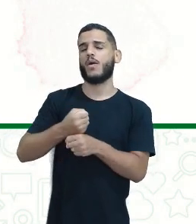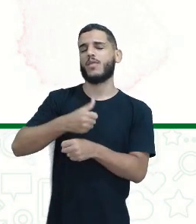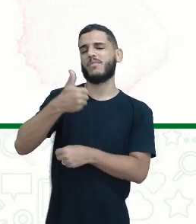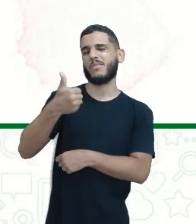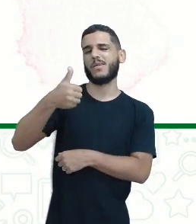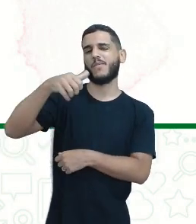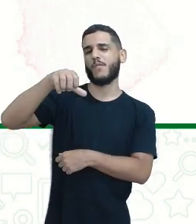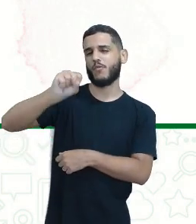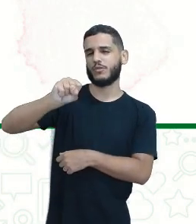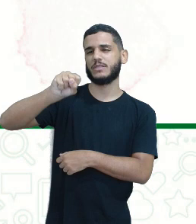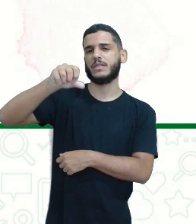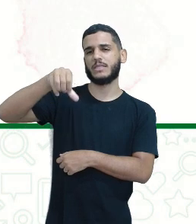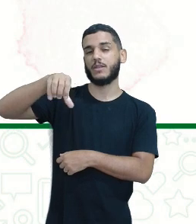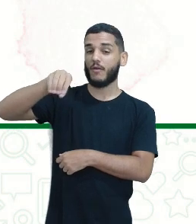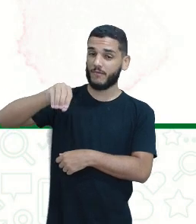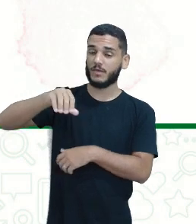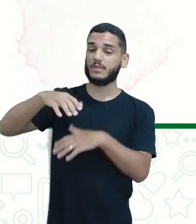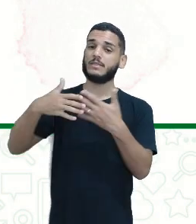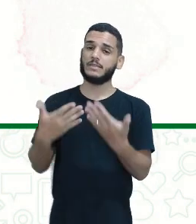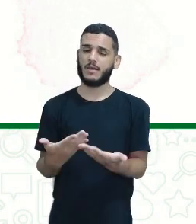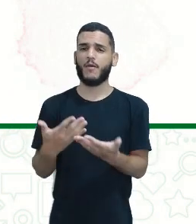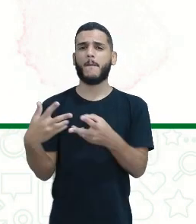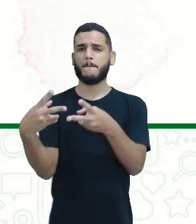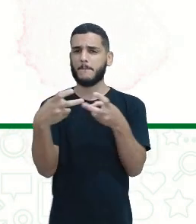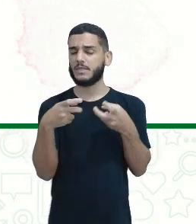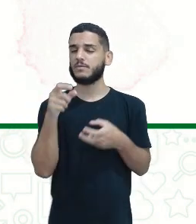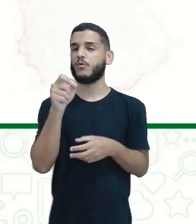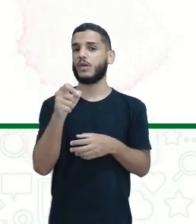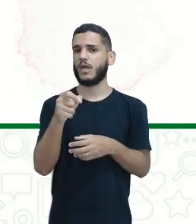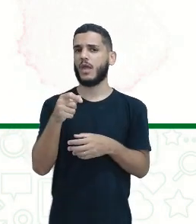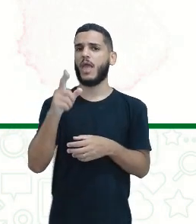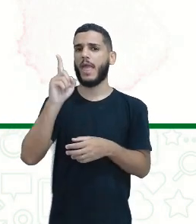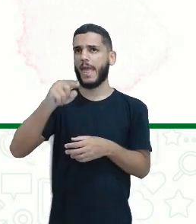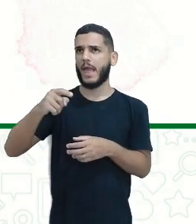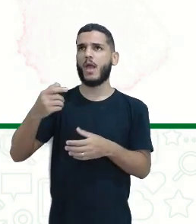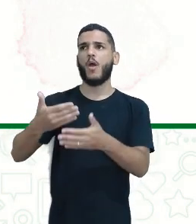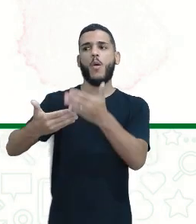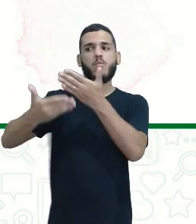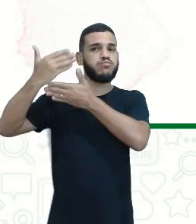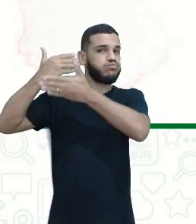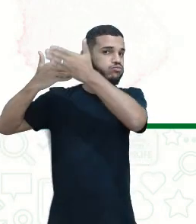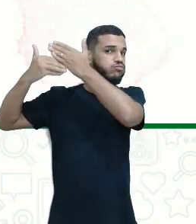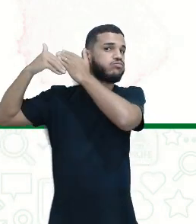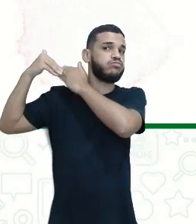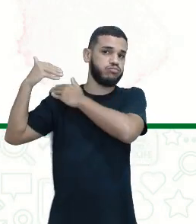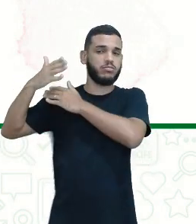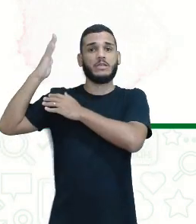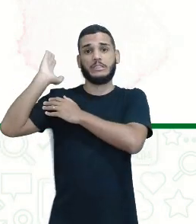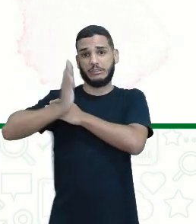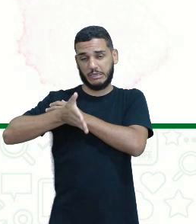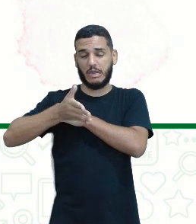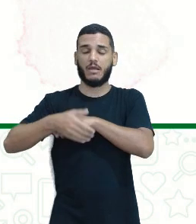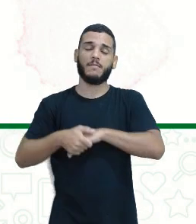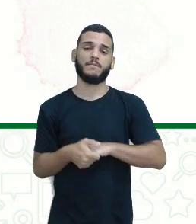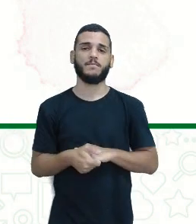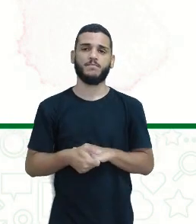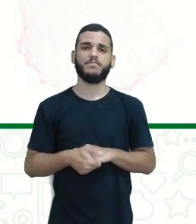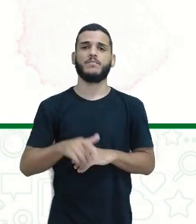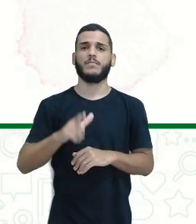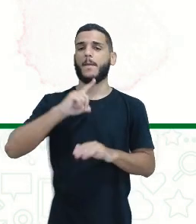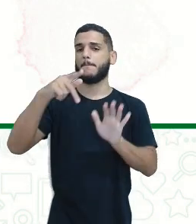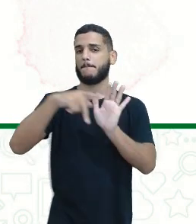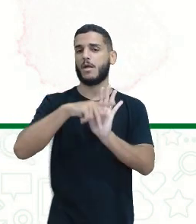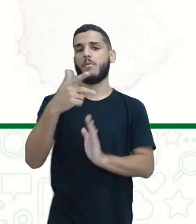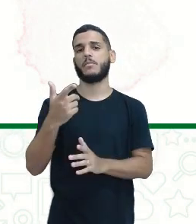1890, ou seja, a gente vê que isso faz tempo, como é próprio de uma